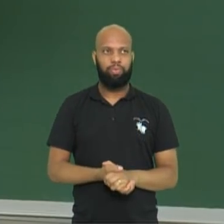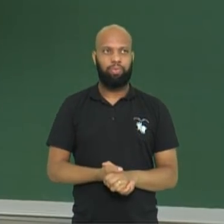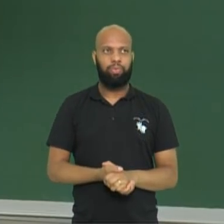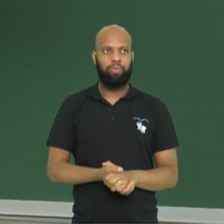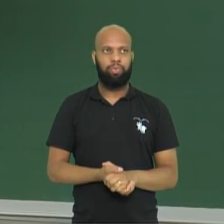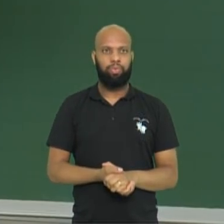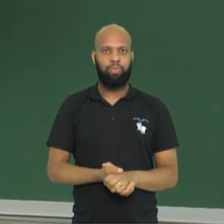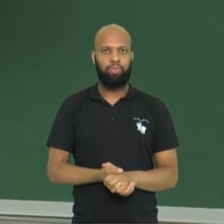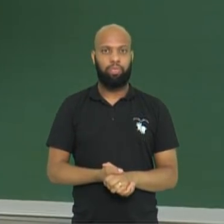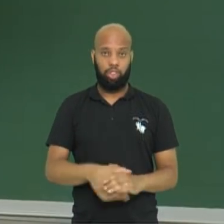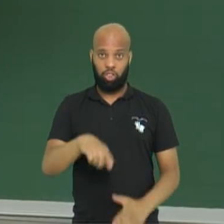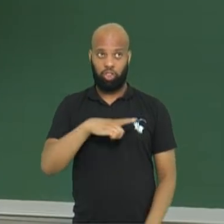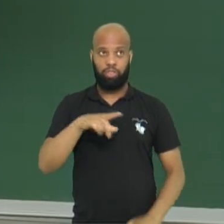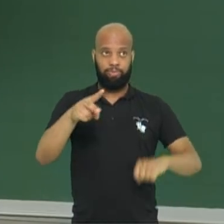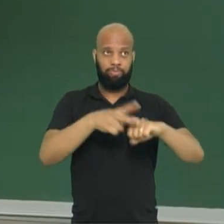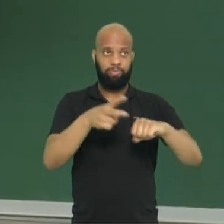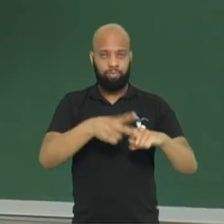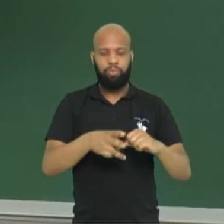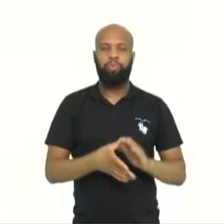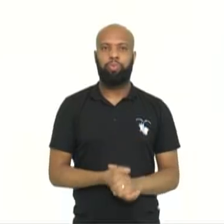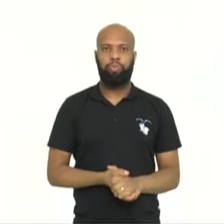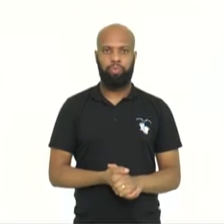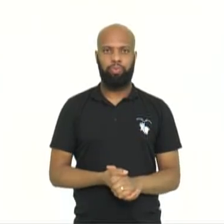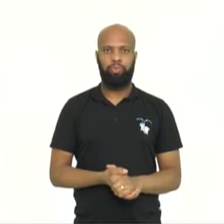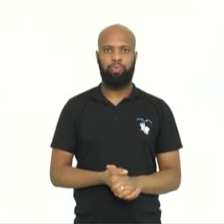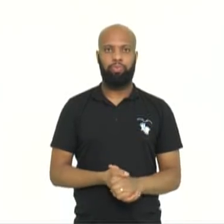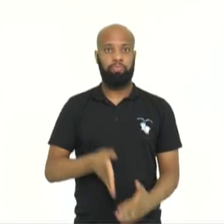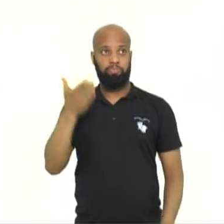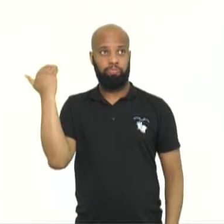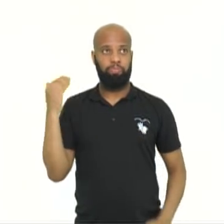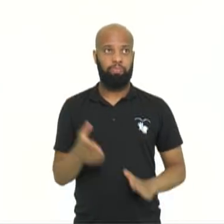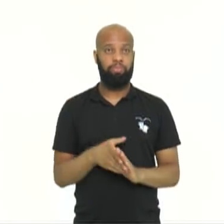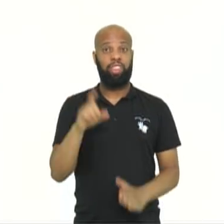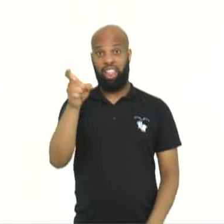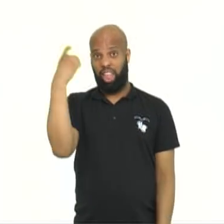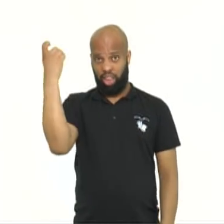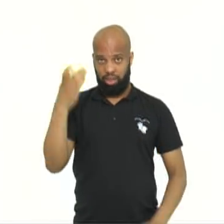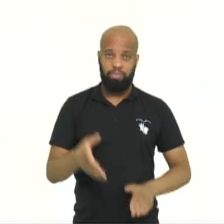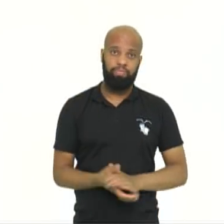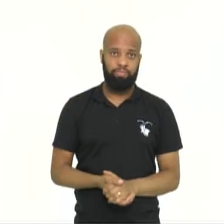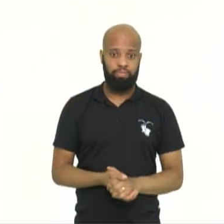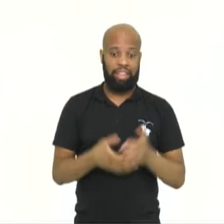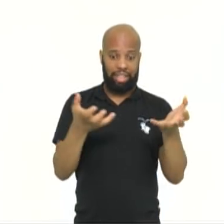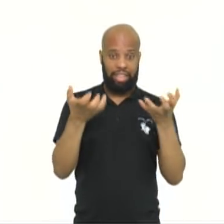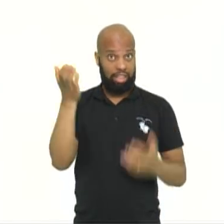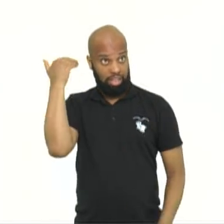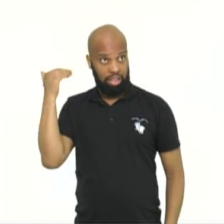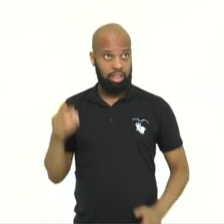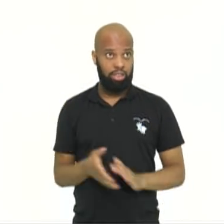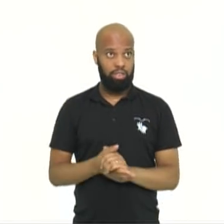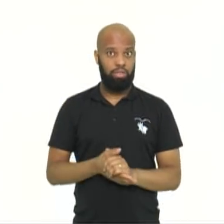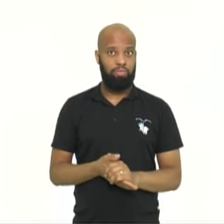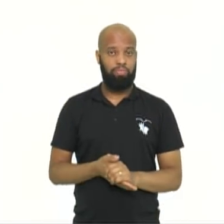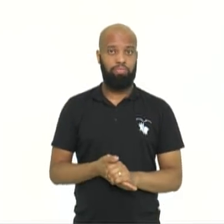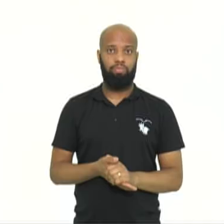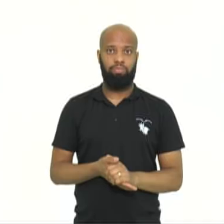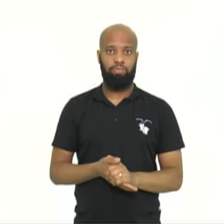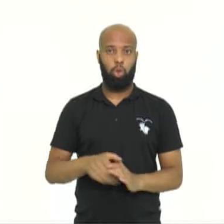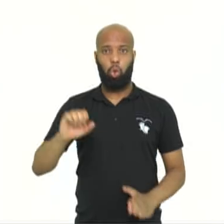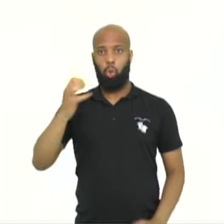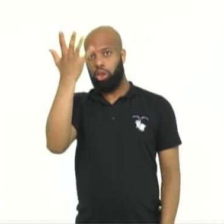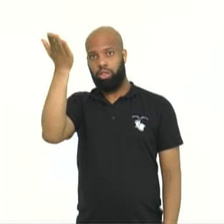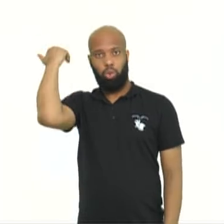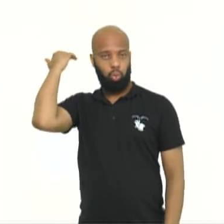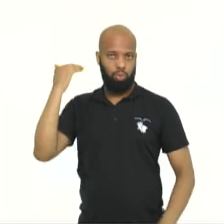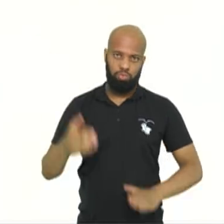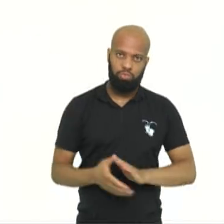Olha lá, os verbos então aqui, né, no tempo passado era, queria e foi. Então,